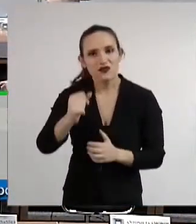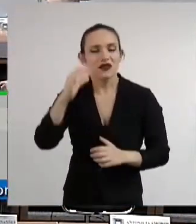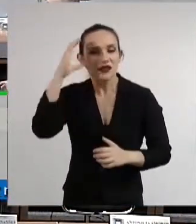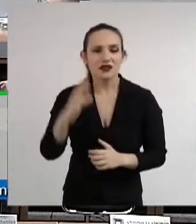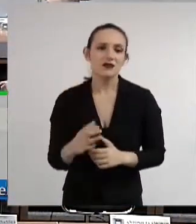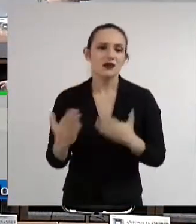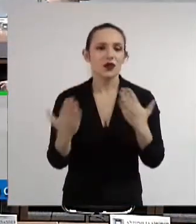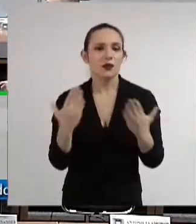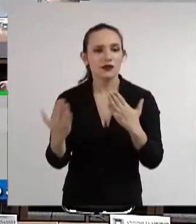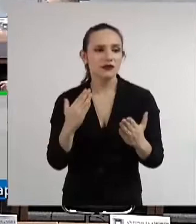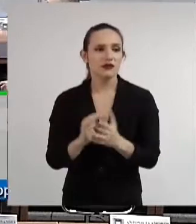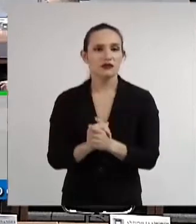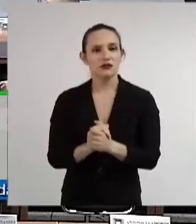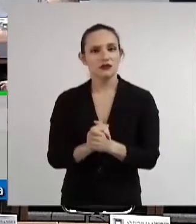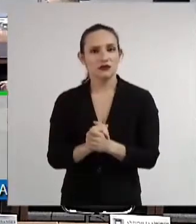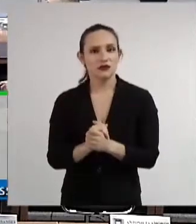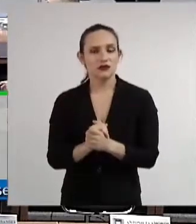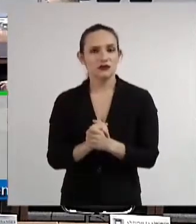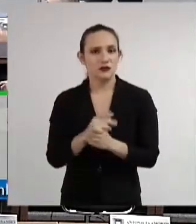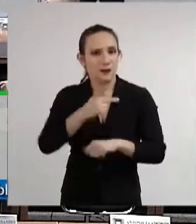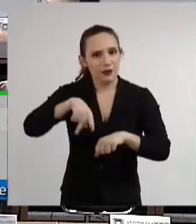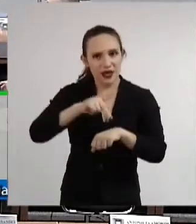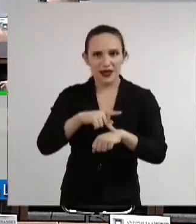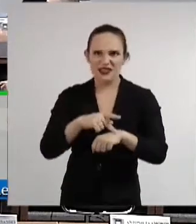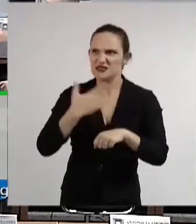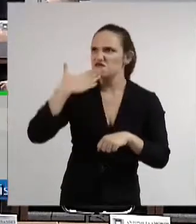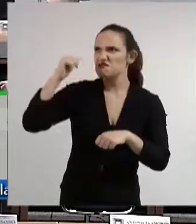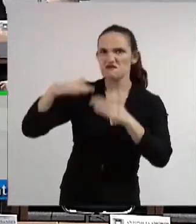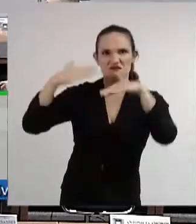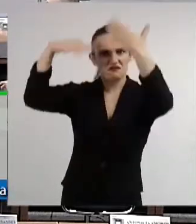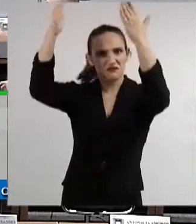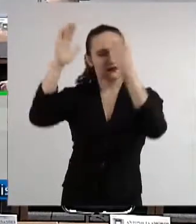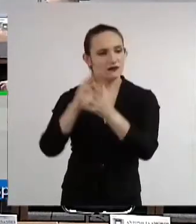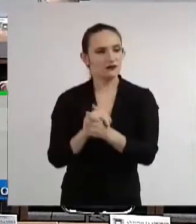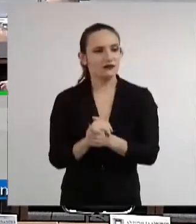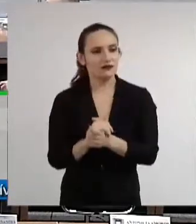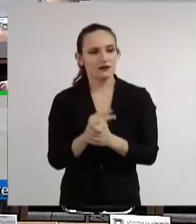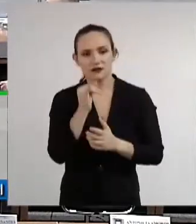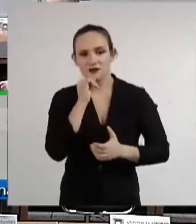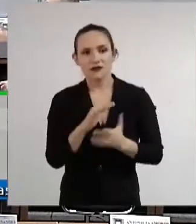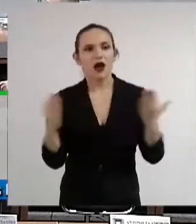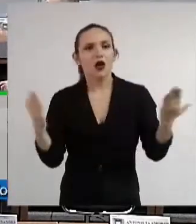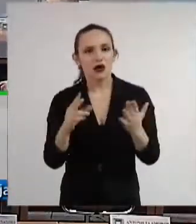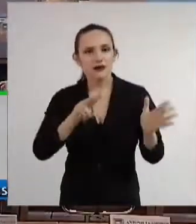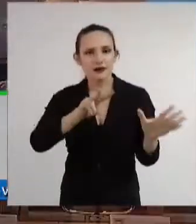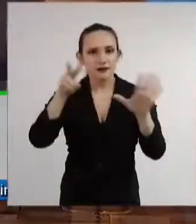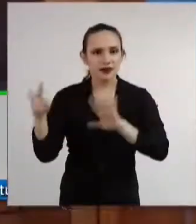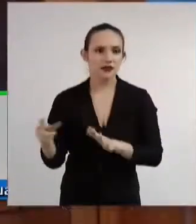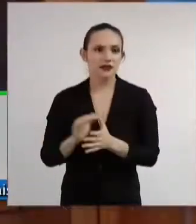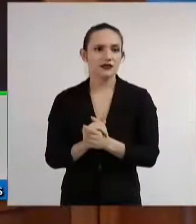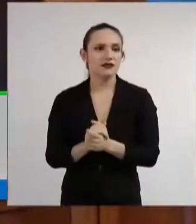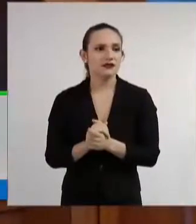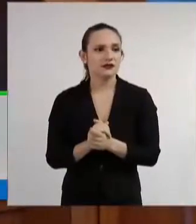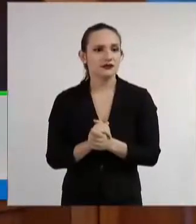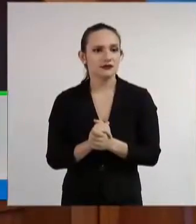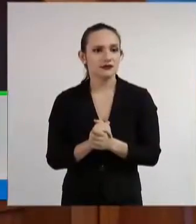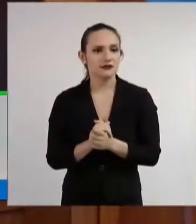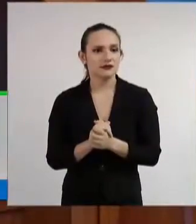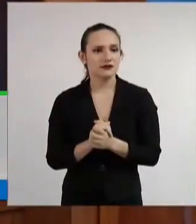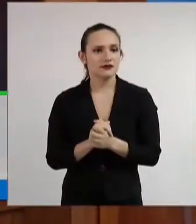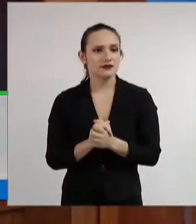é comparada a país de primeiro mundo, prova inequívoca do que estou falando, caso dessa semana com o nosso